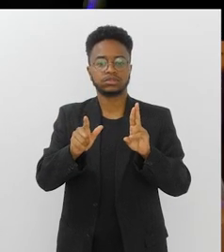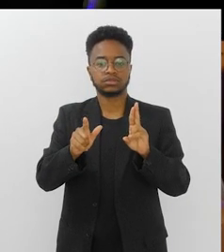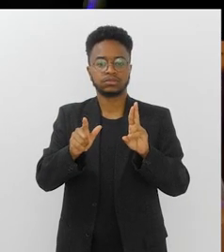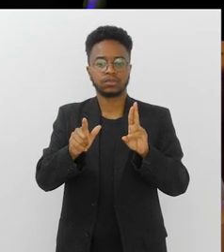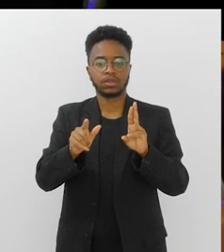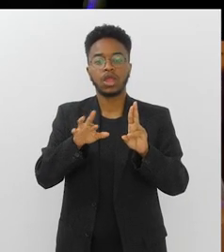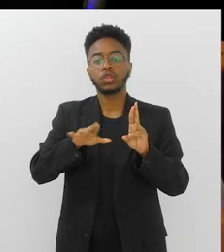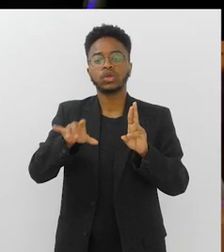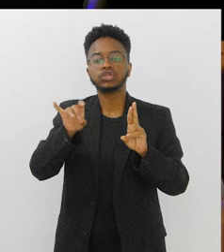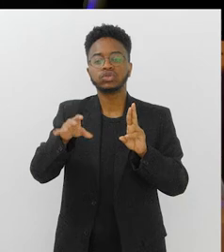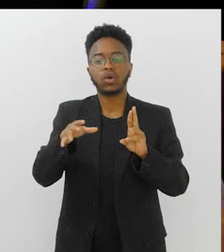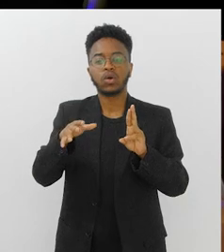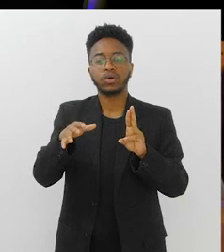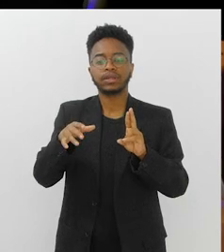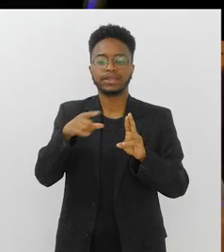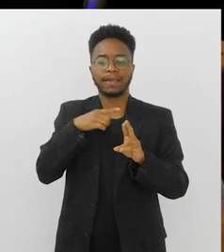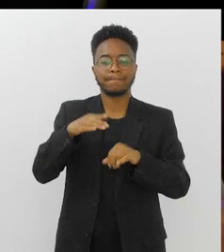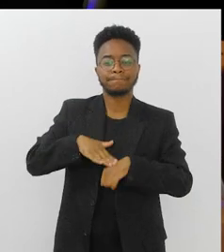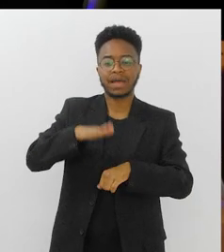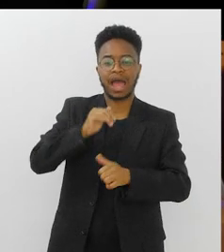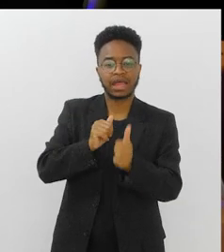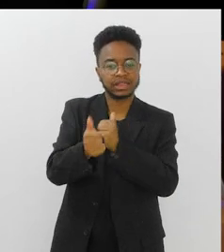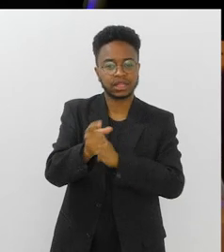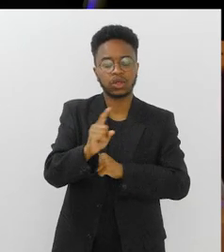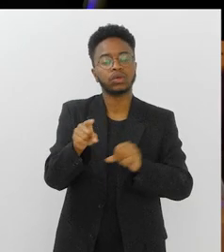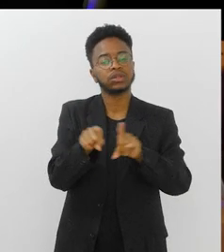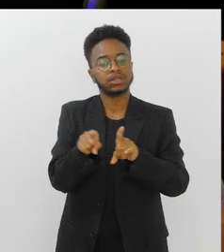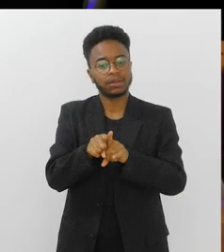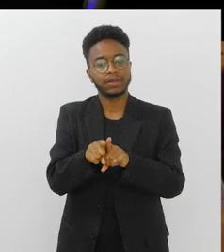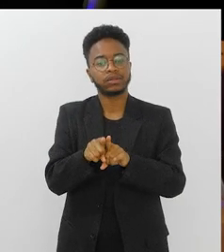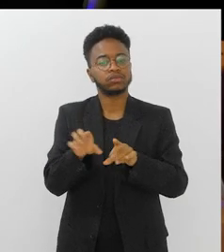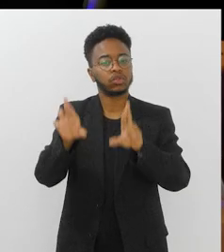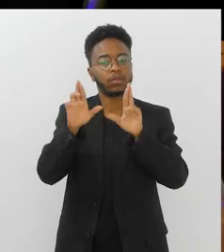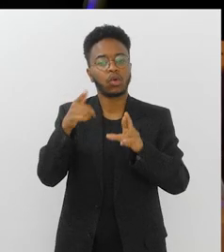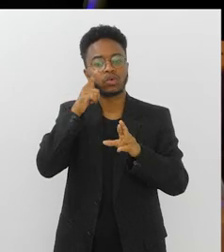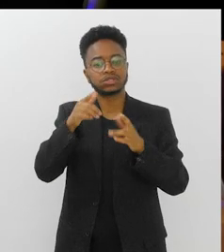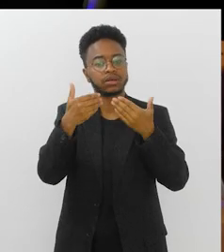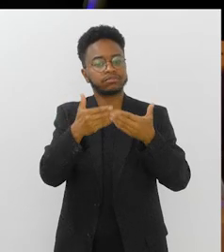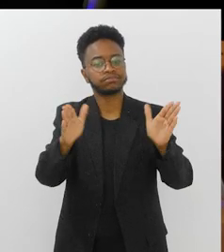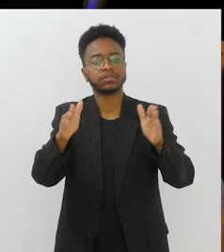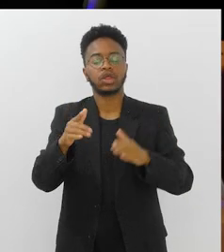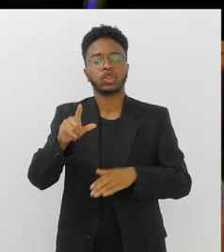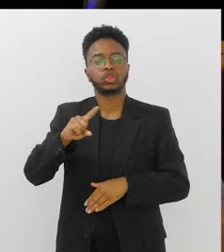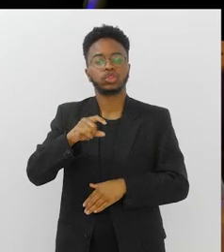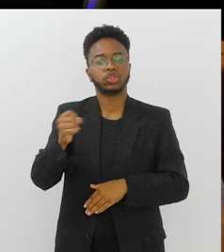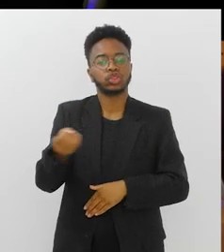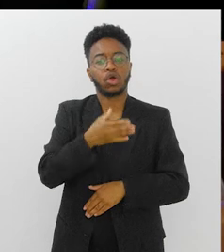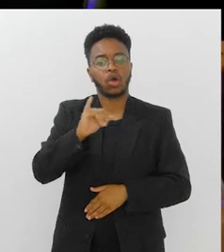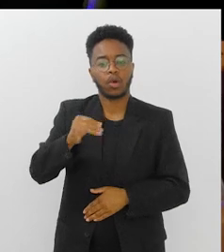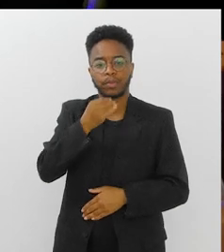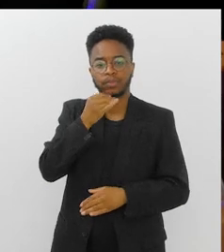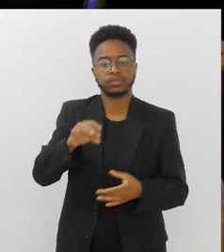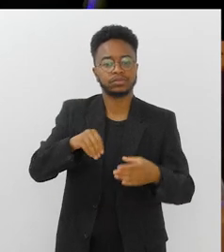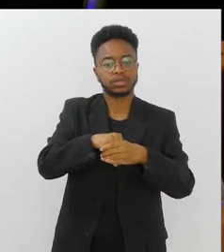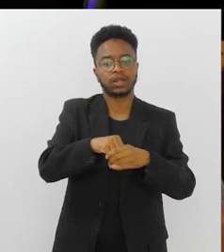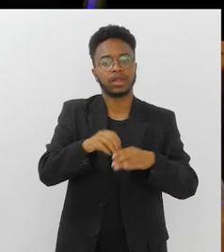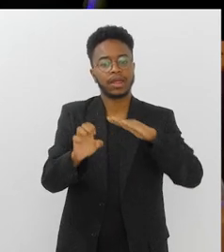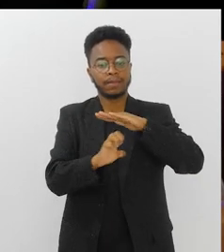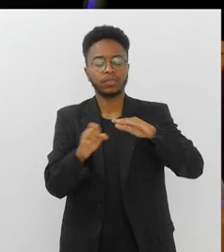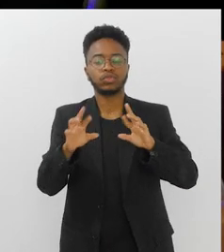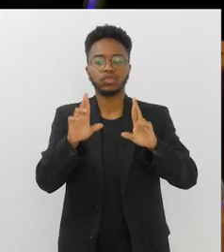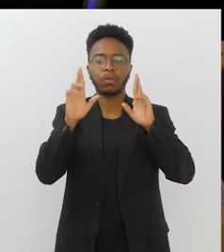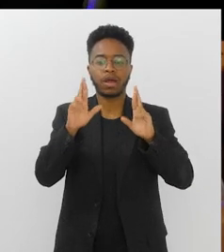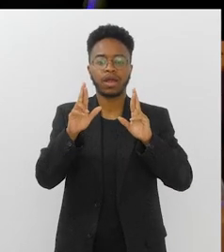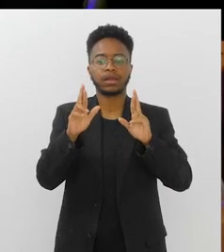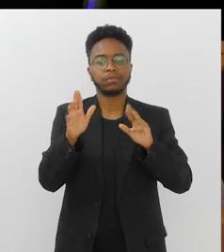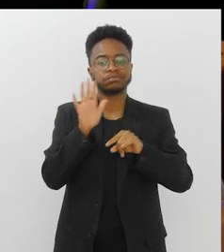tá não só recebendo mais e mais atletas mas também que a gente possa abrir novas portas aí nas empresas enfim que esse papo tenha servido